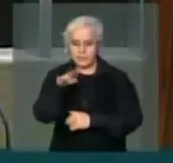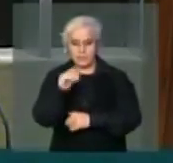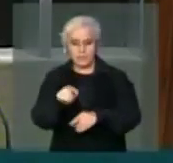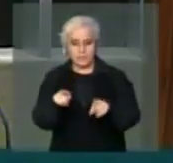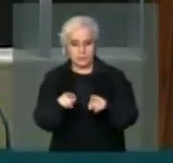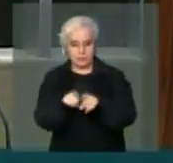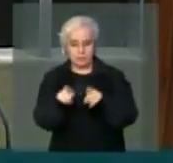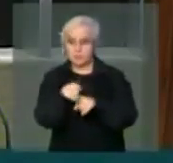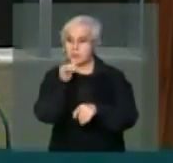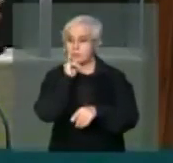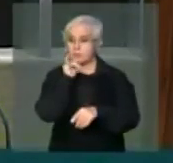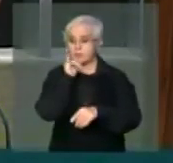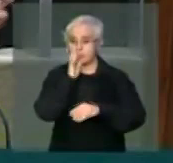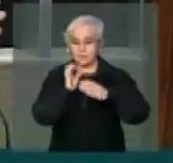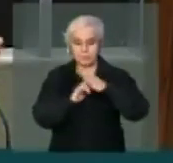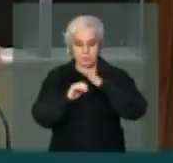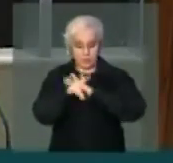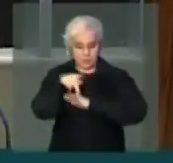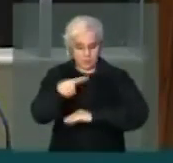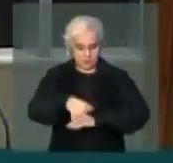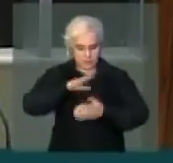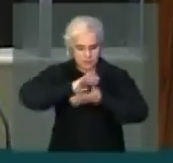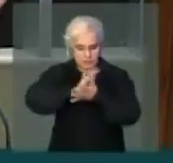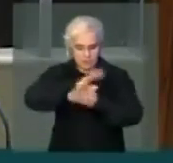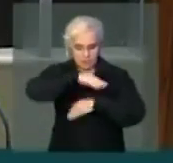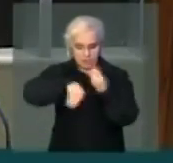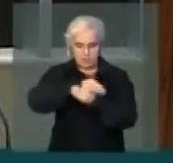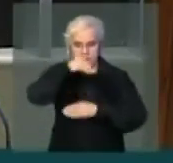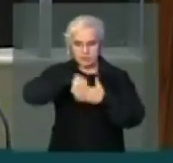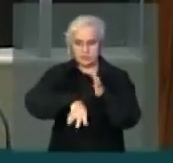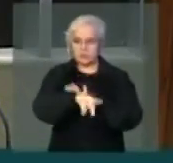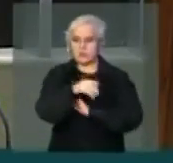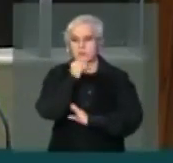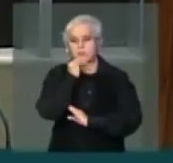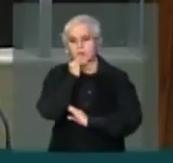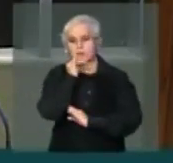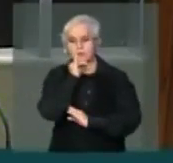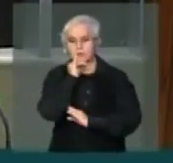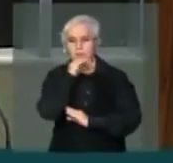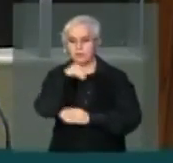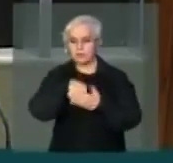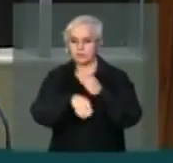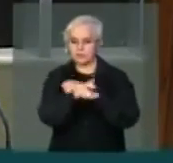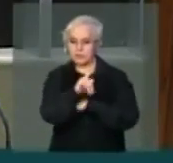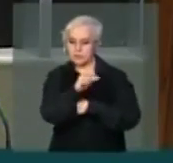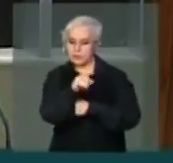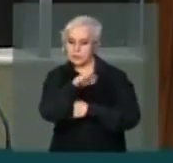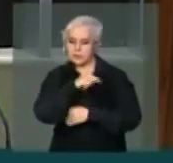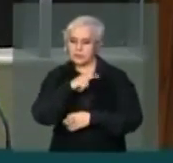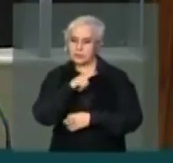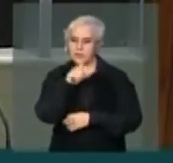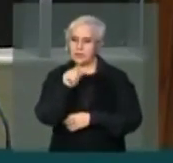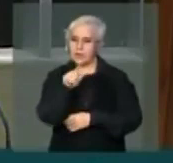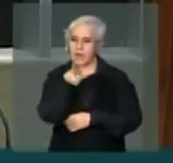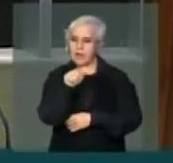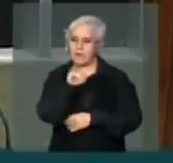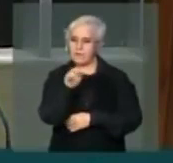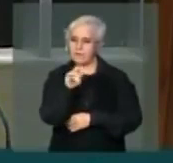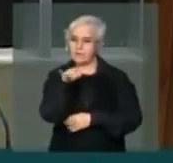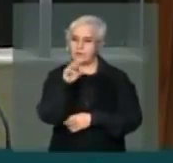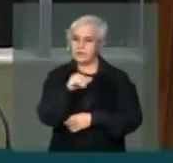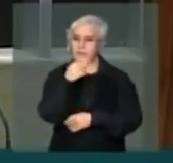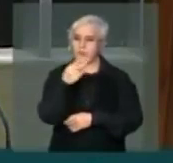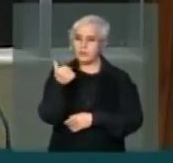da Lava Jato, que atinge a nossa Petrobras de maneira terrível e inaceitável.